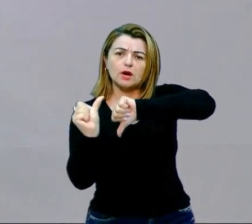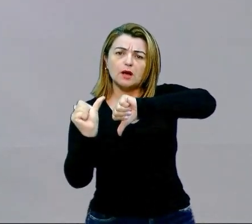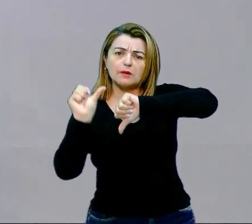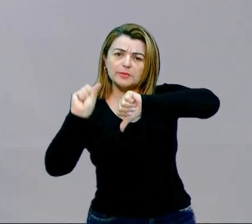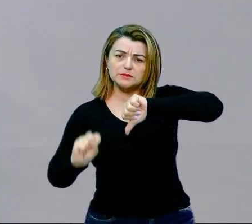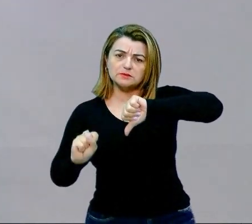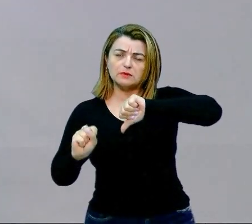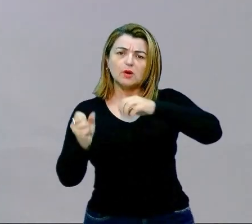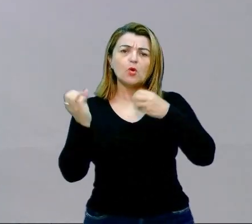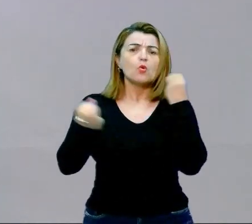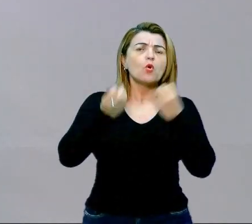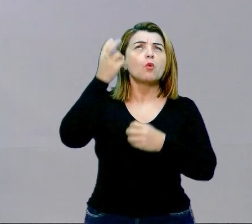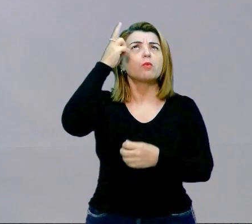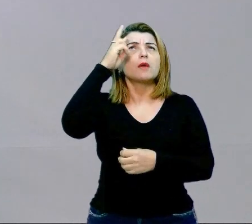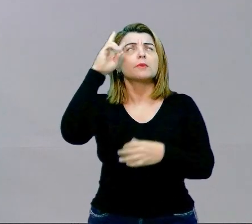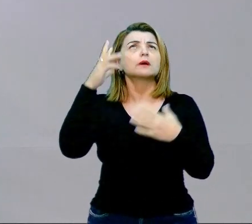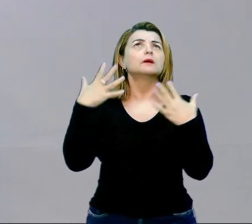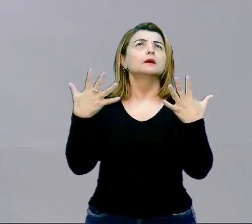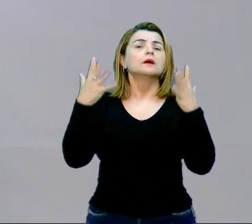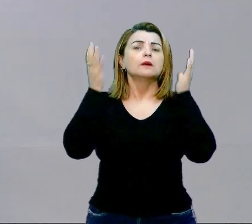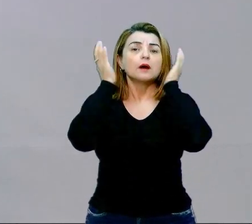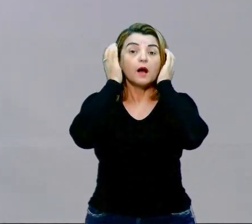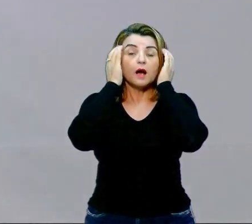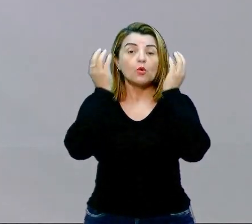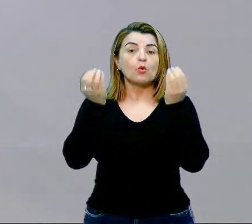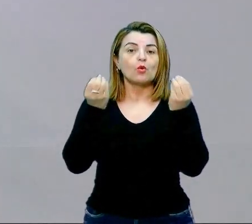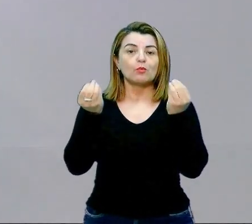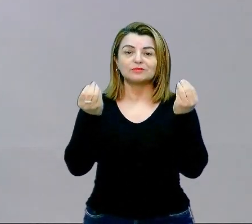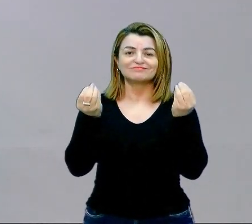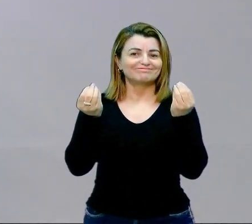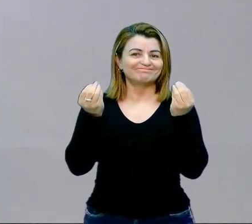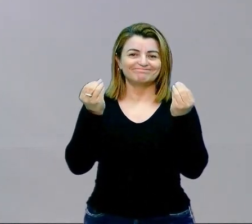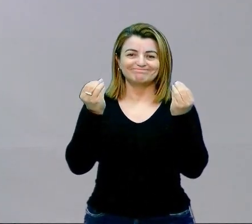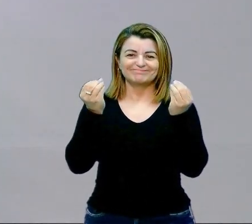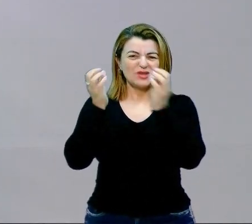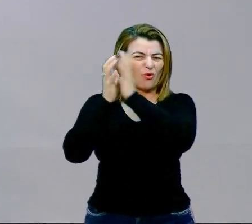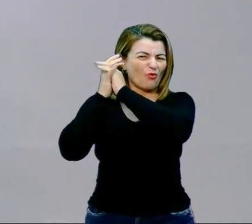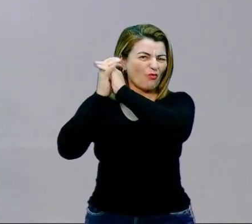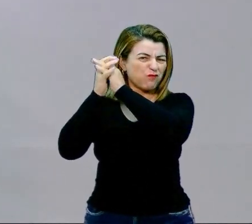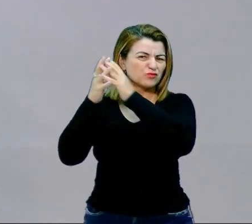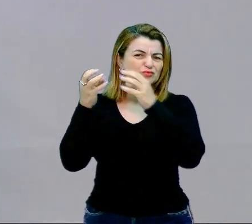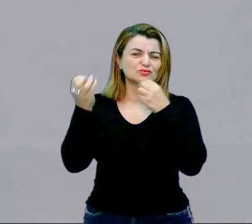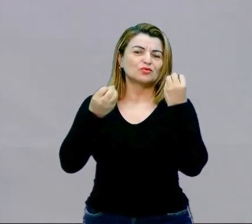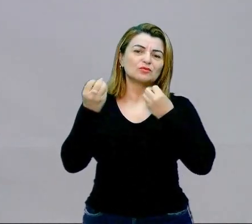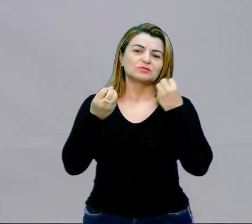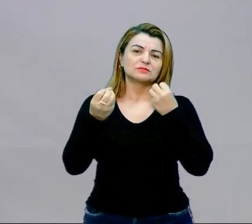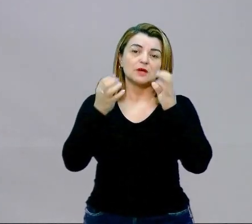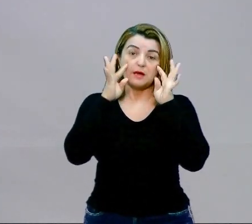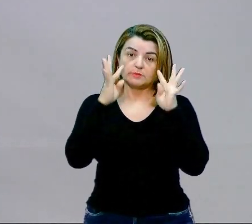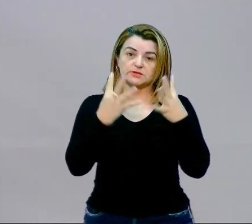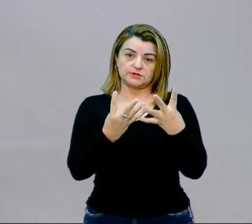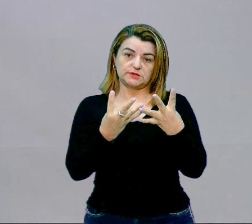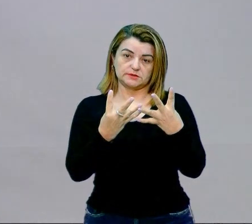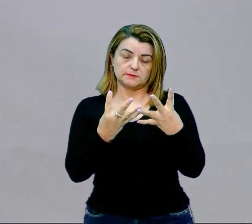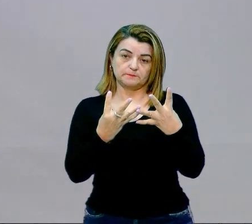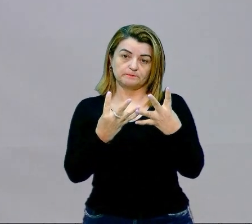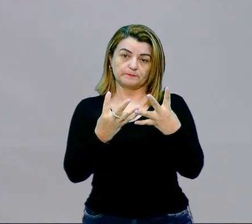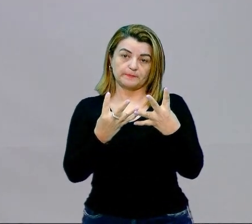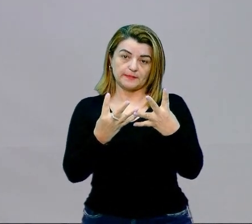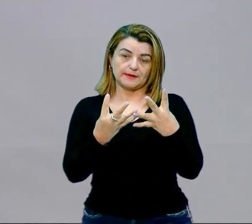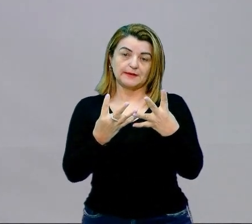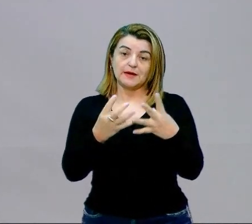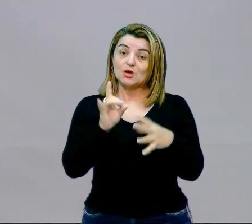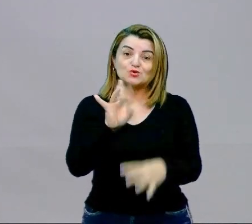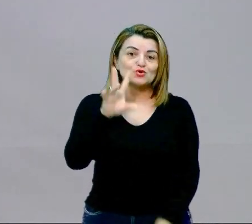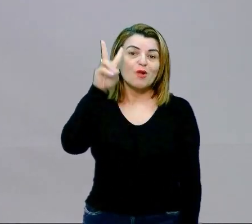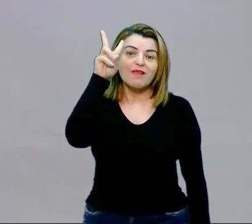disso? Põe logo a mão na cabeça. Pensou de, tá complexo, eu não sei. Mas se prestar atenção, a gente só